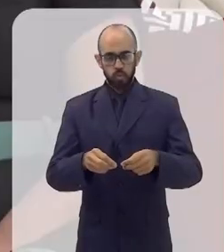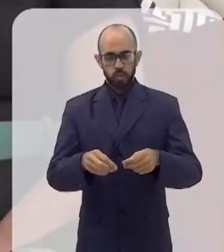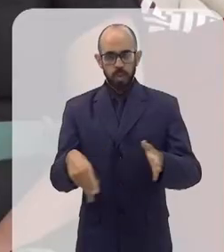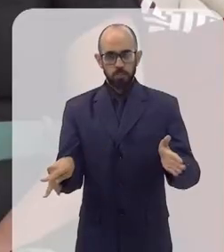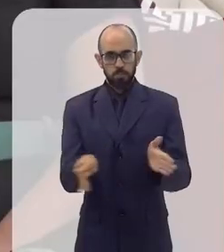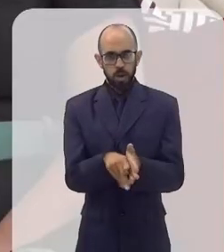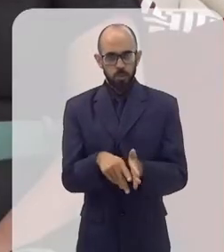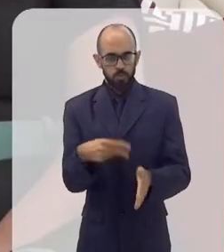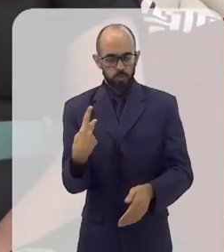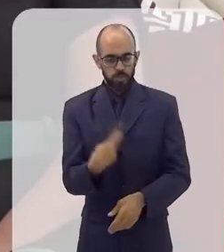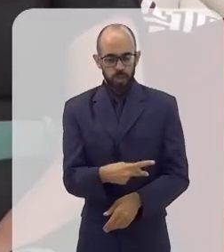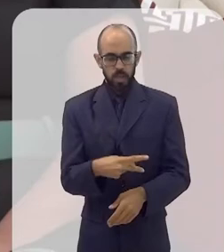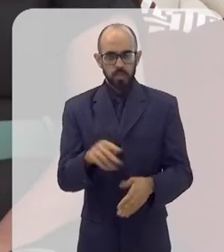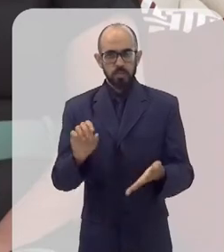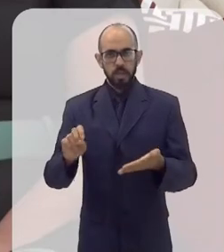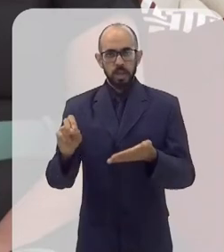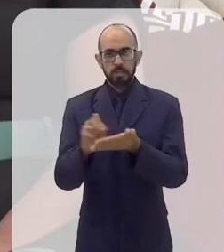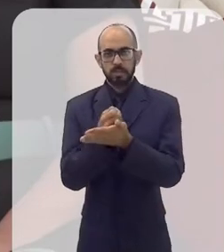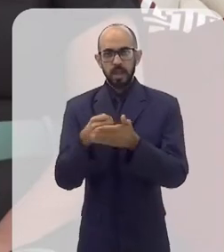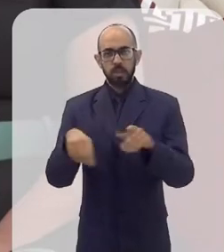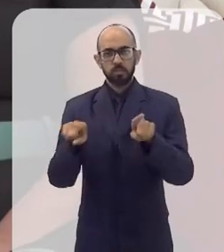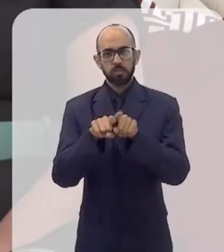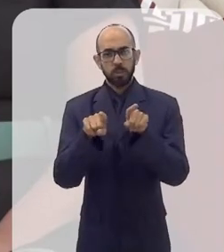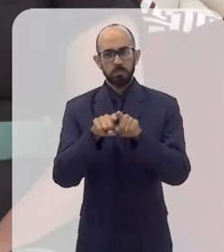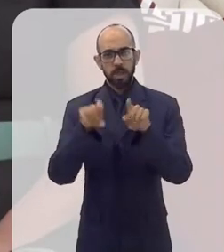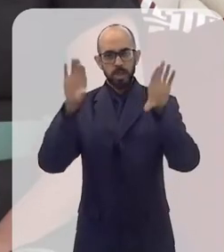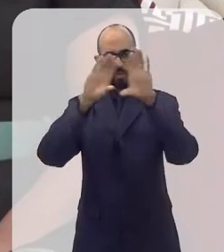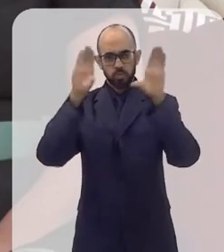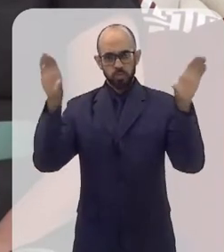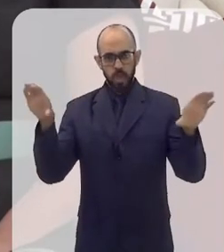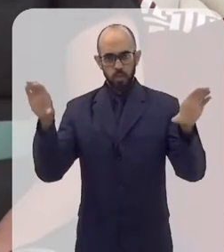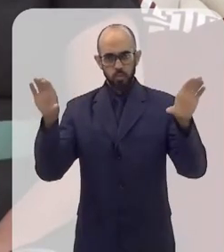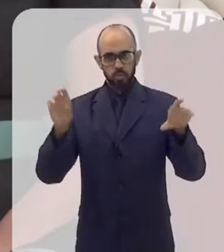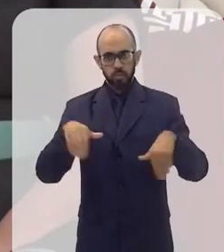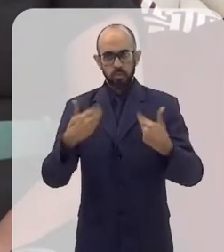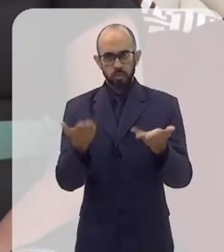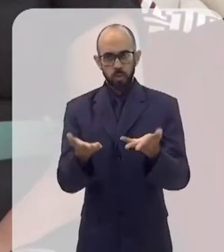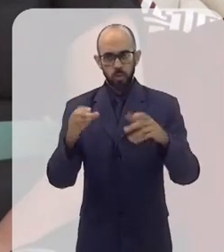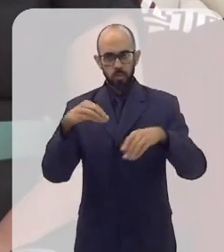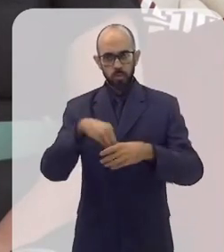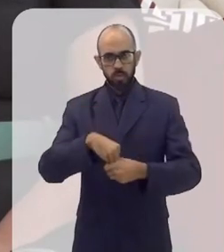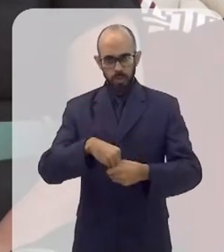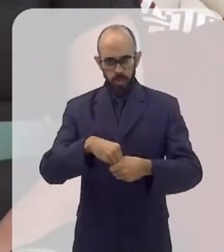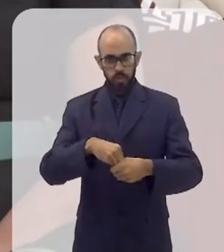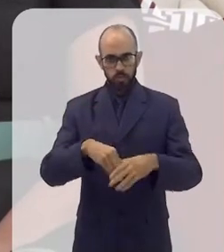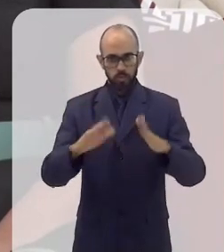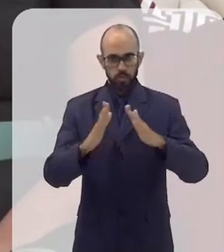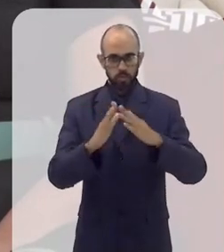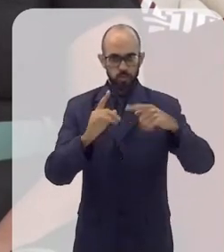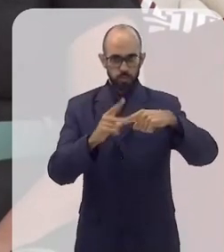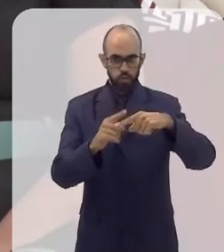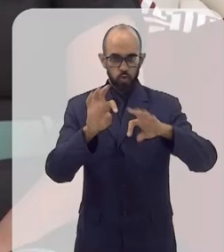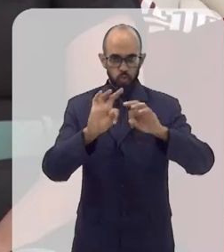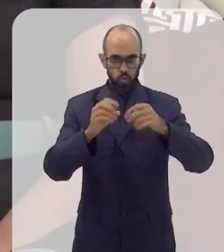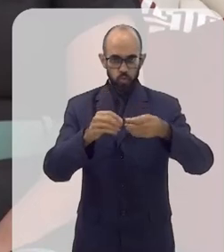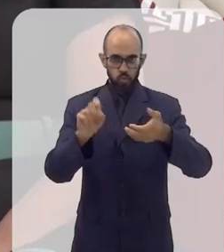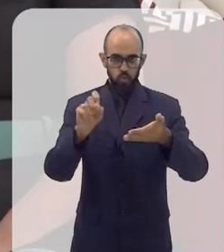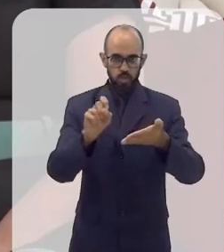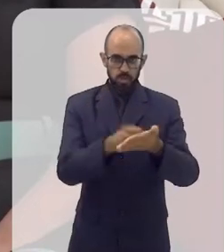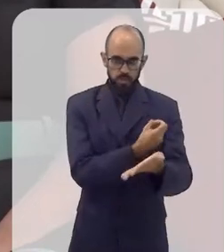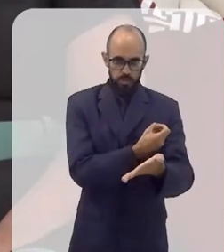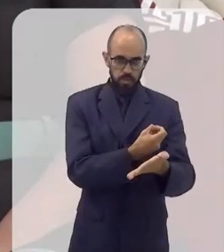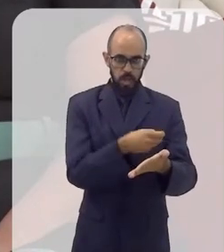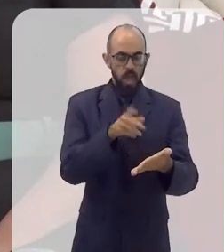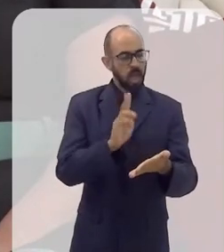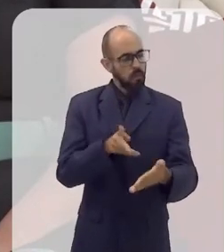Pedro selaria na terra seria selado na terra e nos céus, uhum. e vice-versa? Lá dentro do templo acontece isso. Tudo que é selado lá